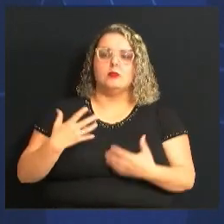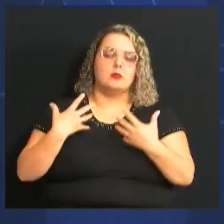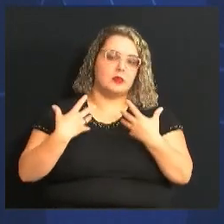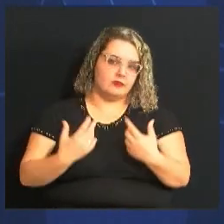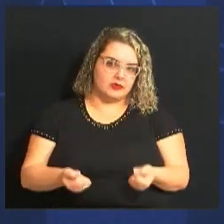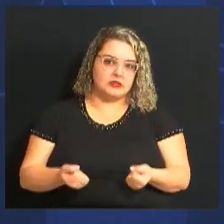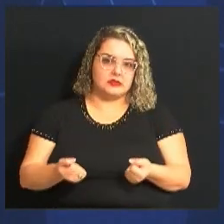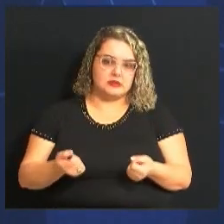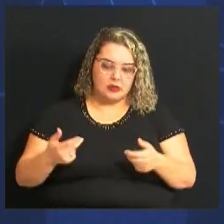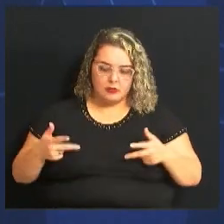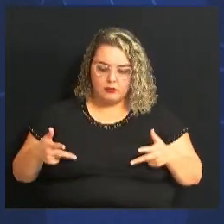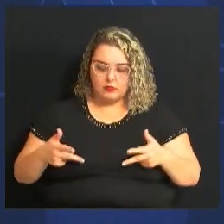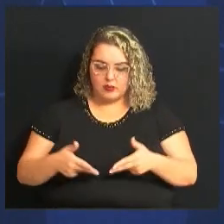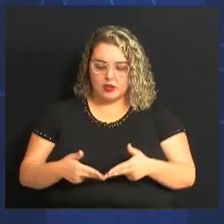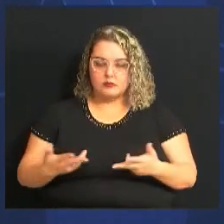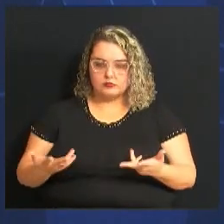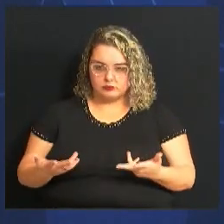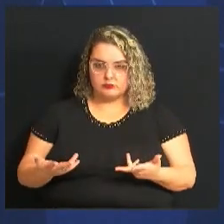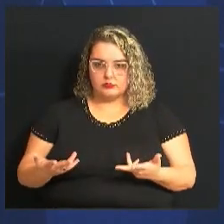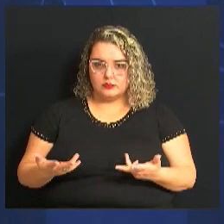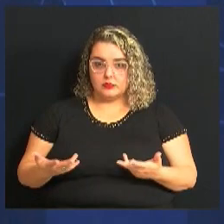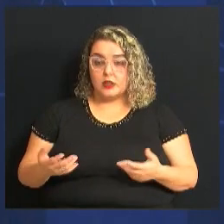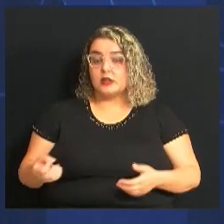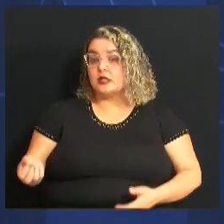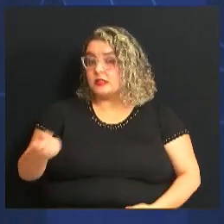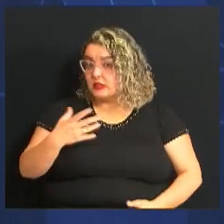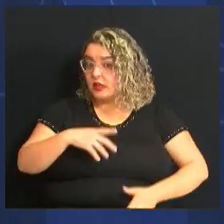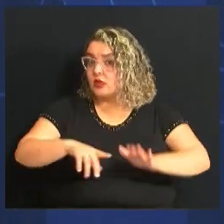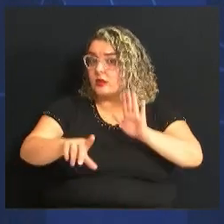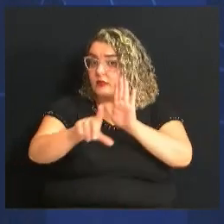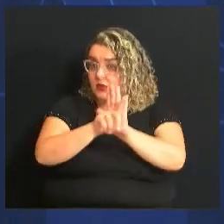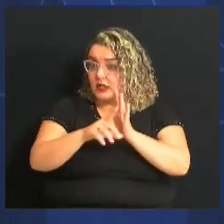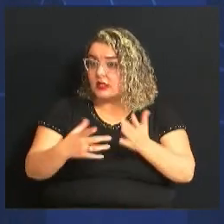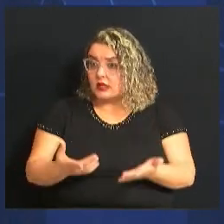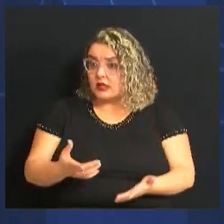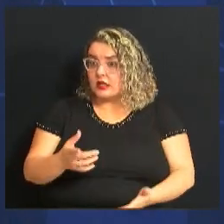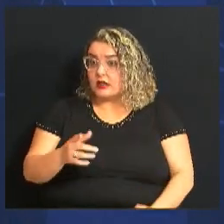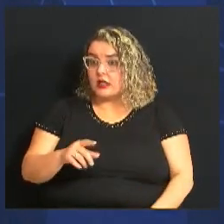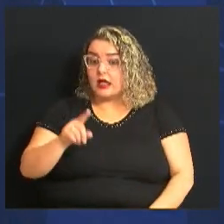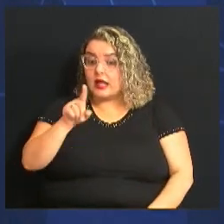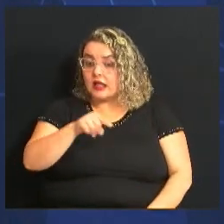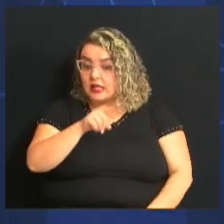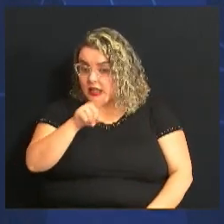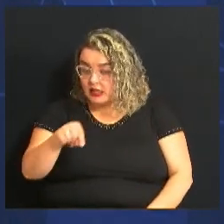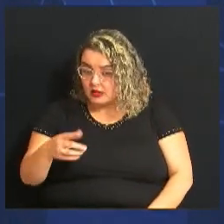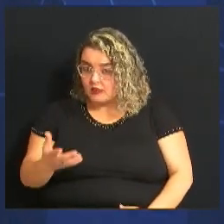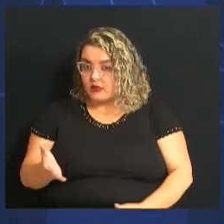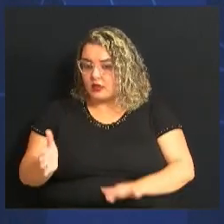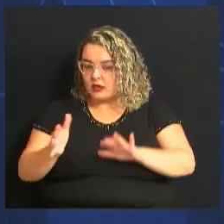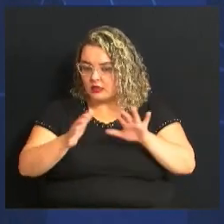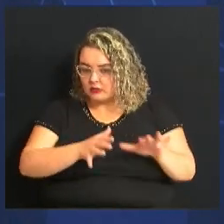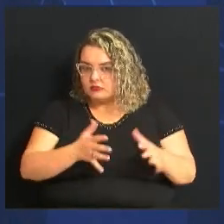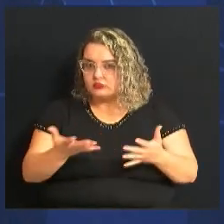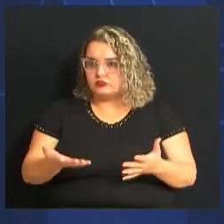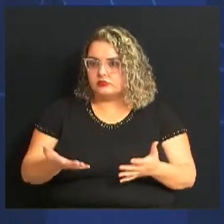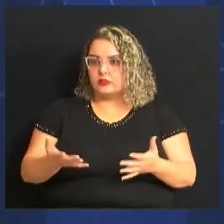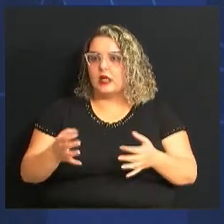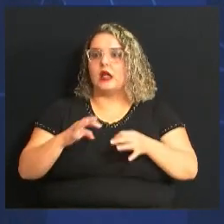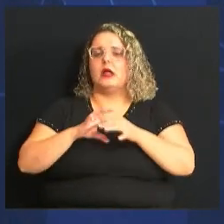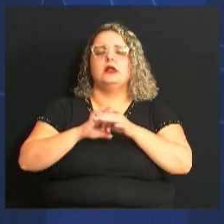a esses procedimentos. E essa nova legislação, ela revoga essa parte. Ela dá, então,